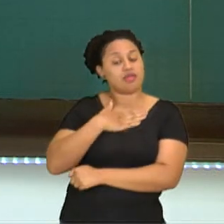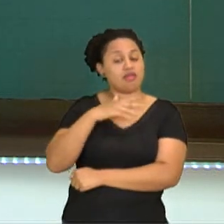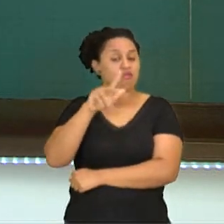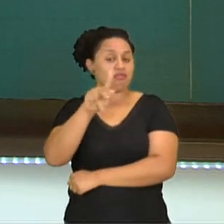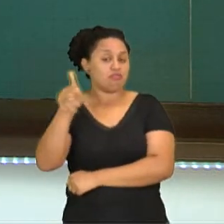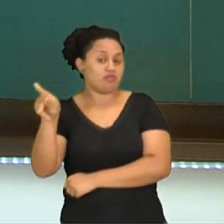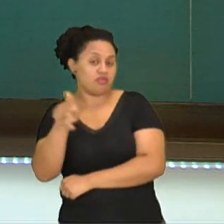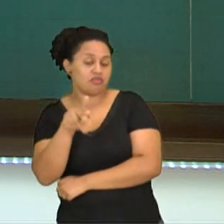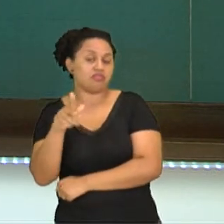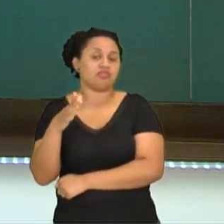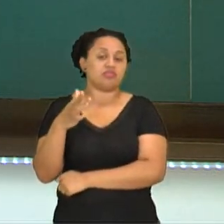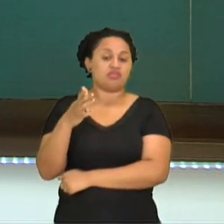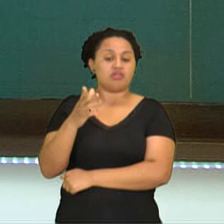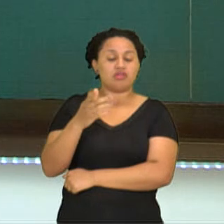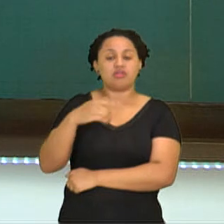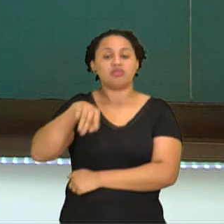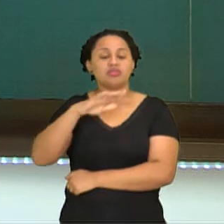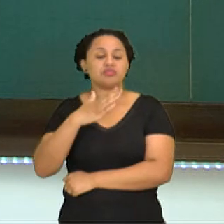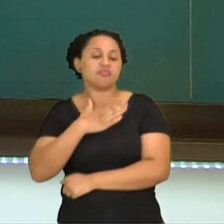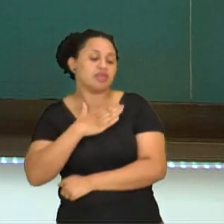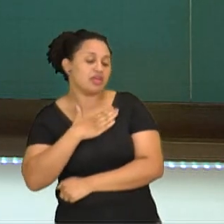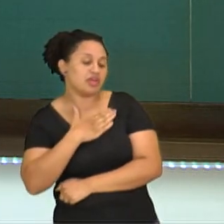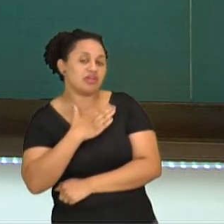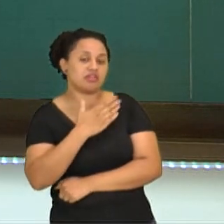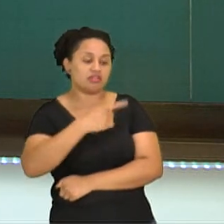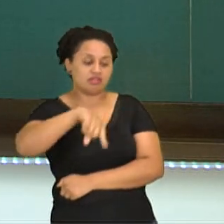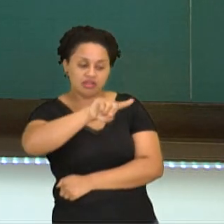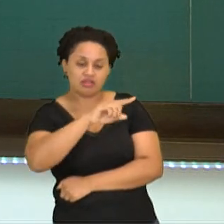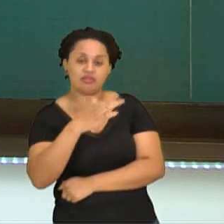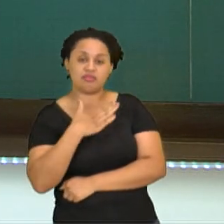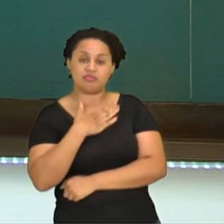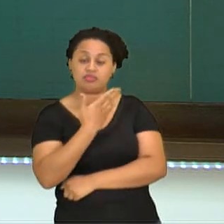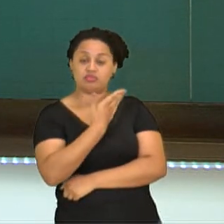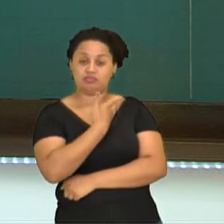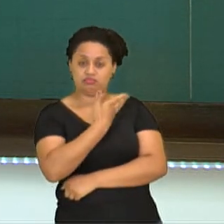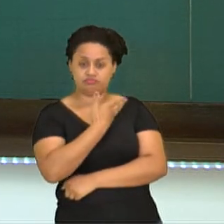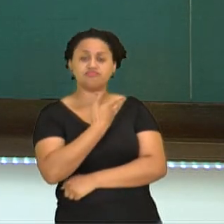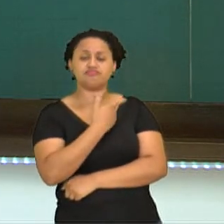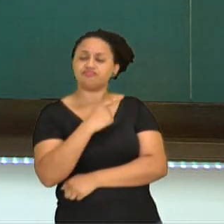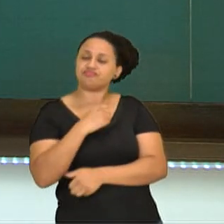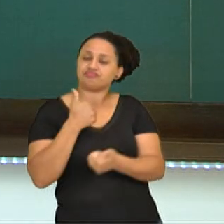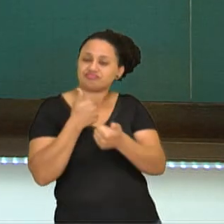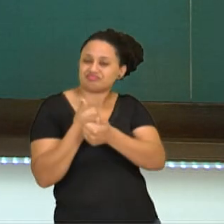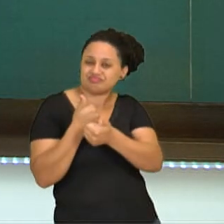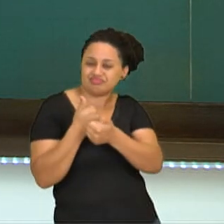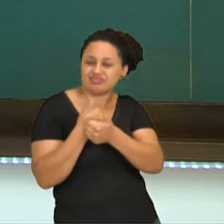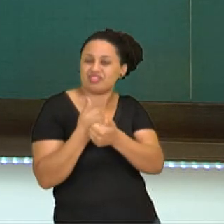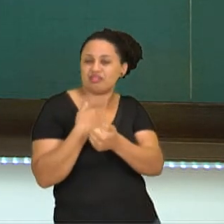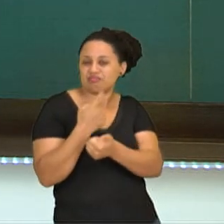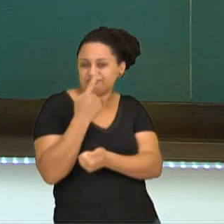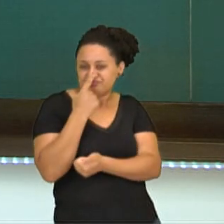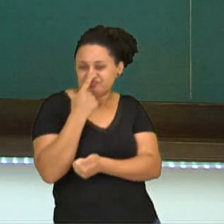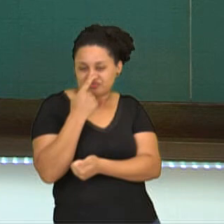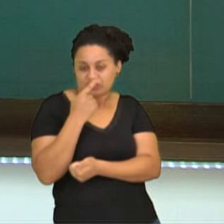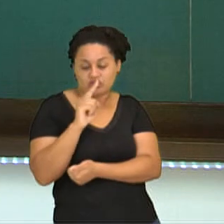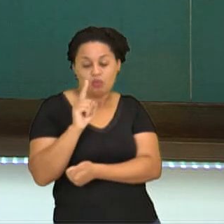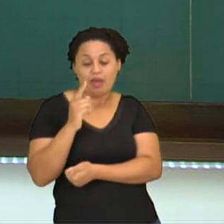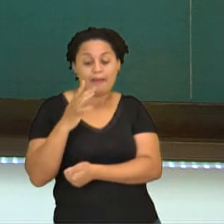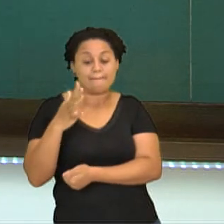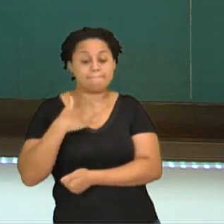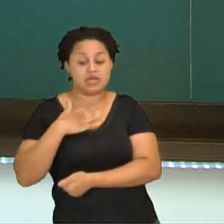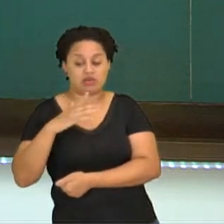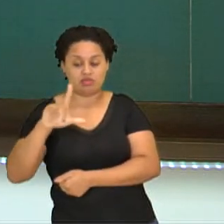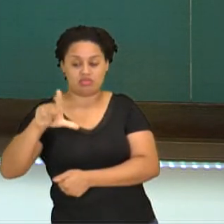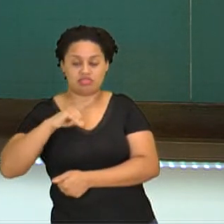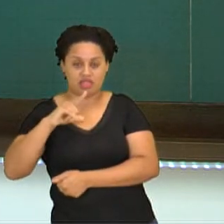professor, os meus amigos, né? Então, a gente tem uma proximidade. A gente não possui, aquilo não é nosso,